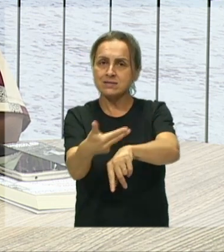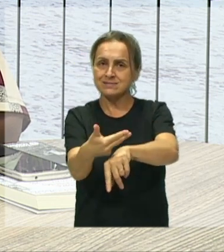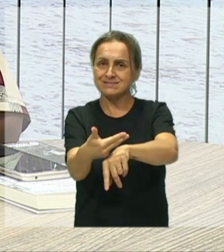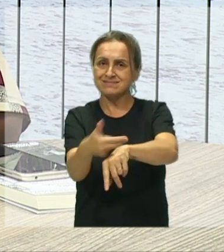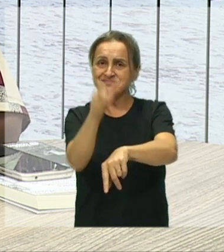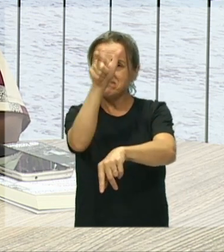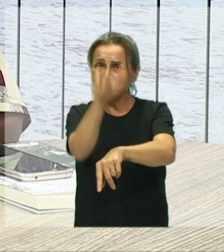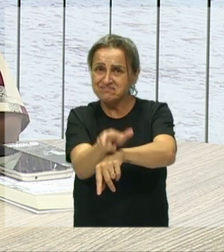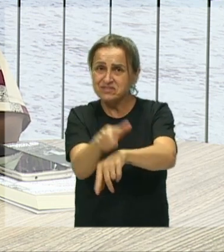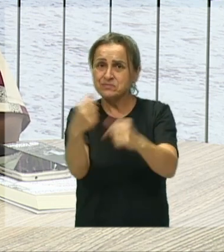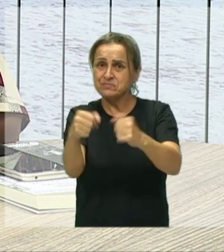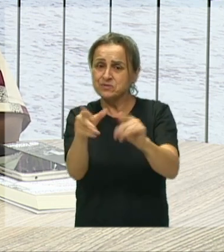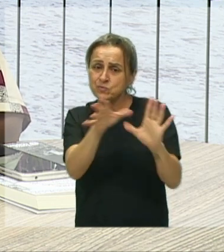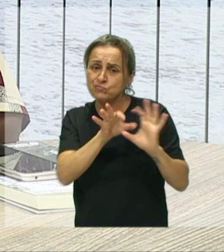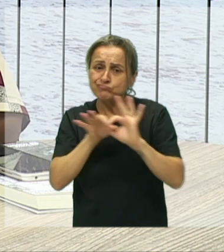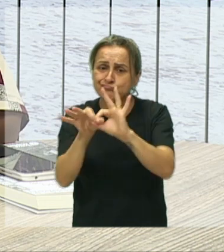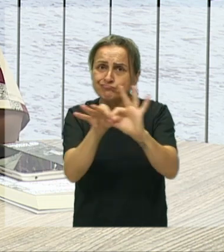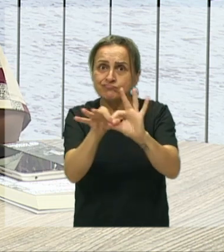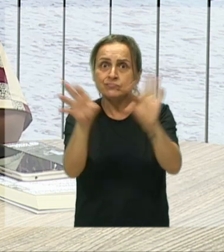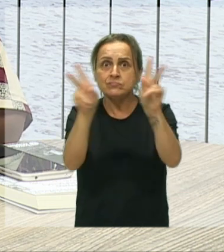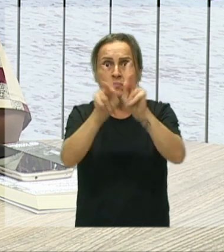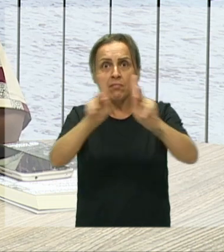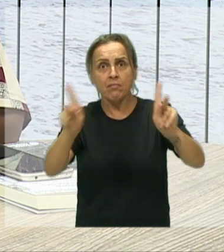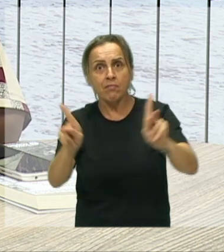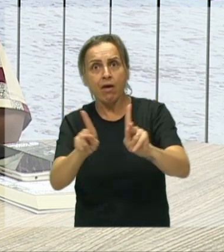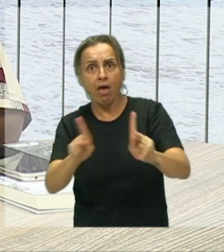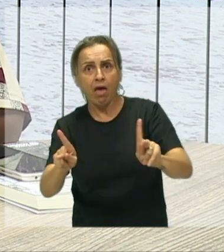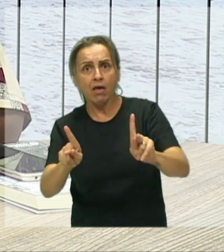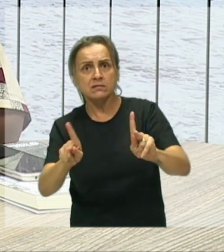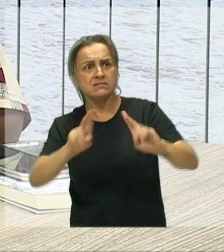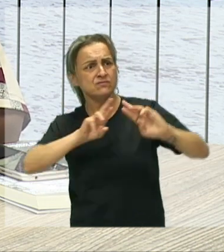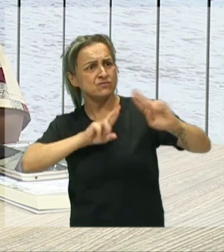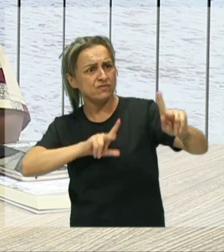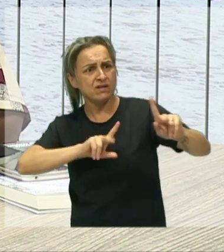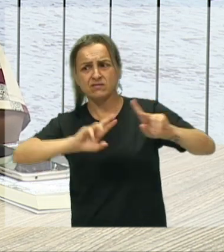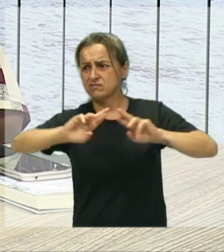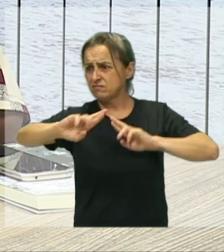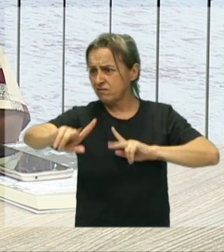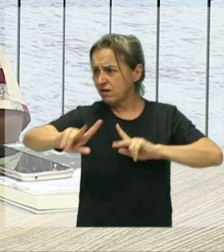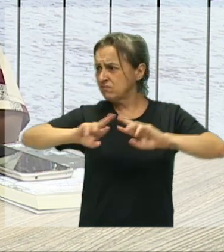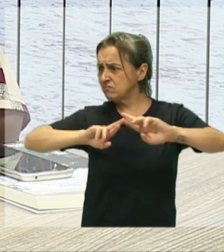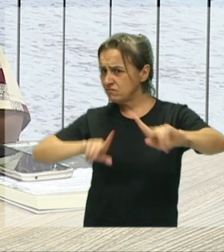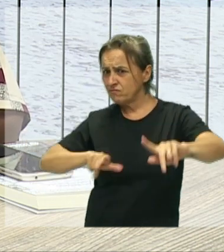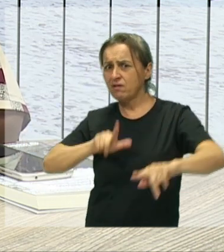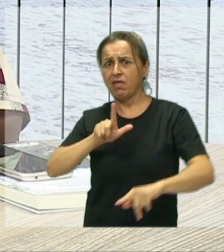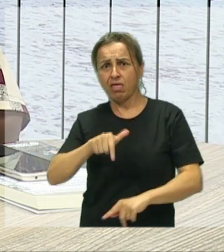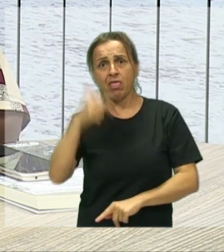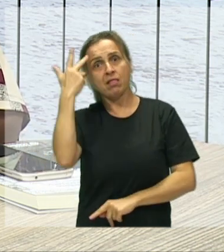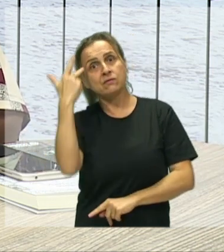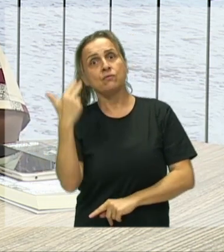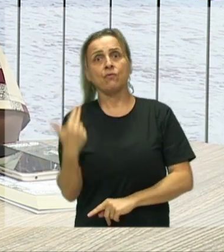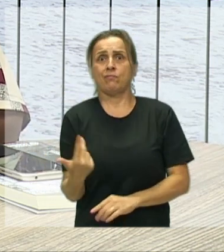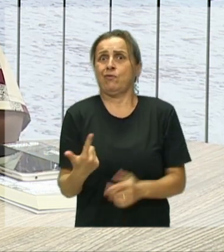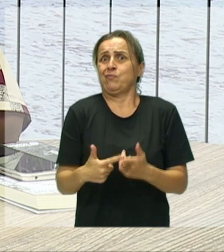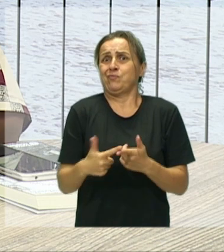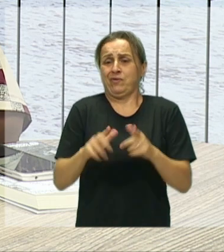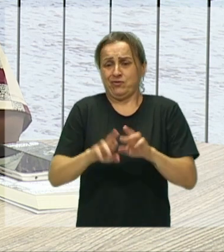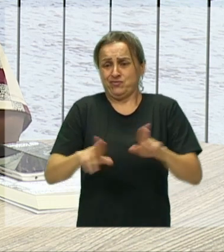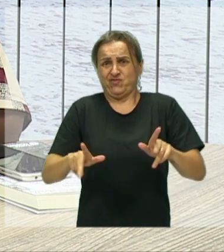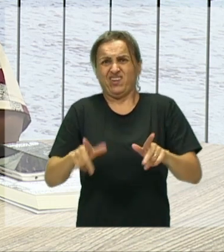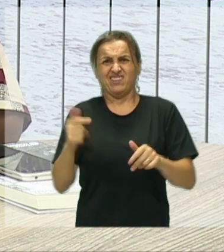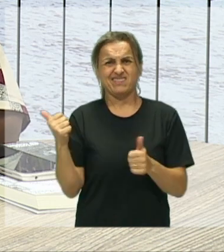convivam harmonicamente com a diferença. Porque a diferença não é uma coisa ruim. O ruim é